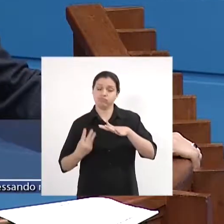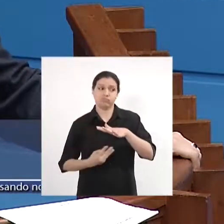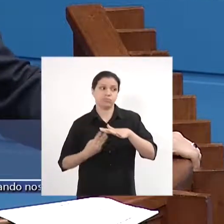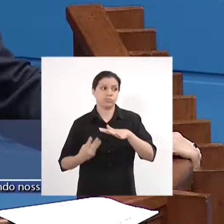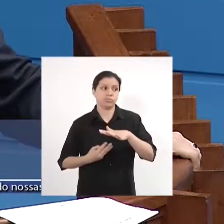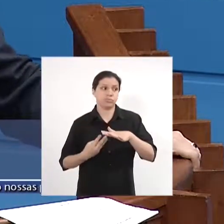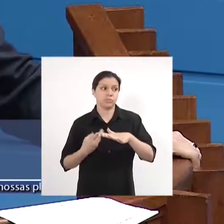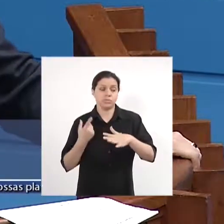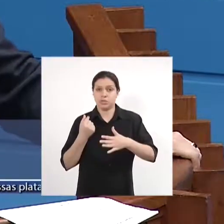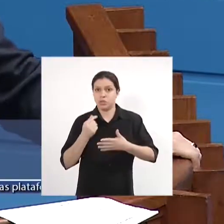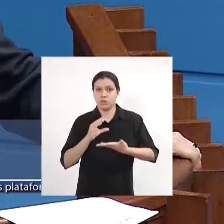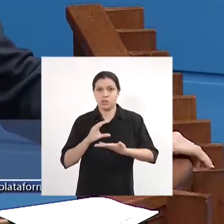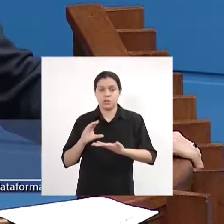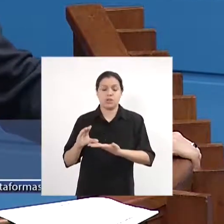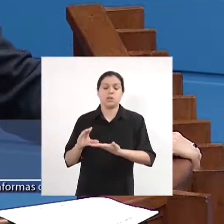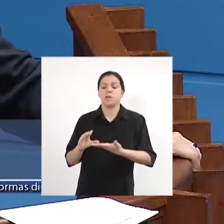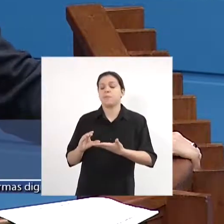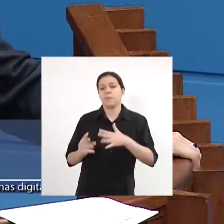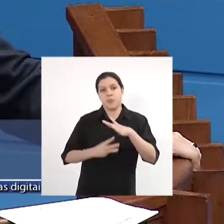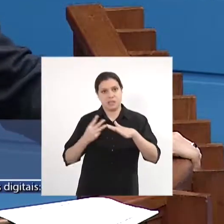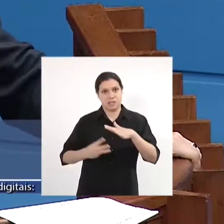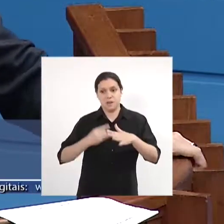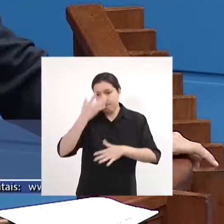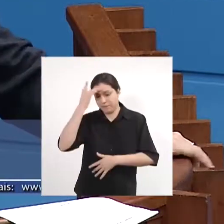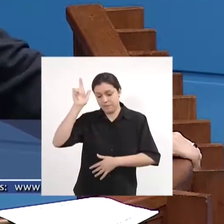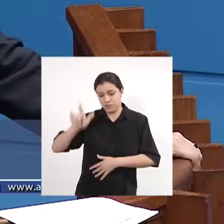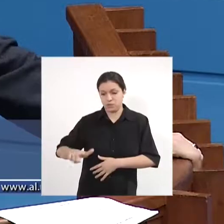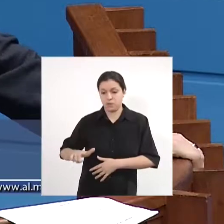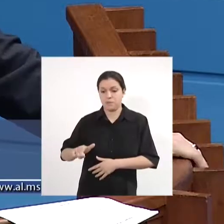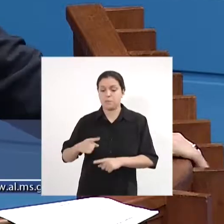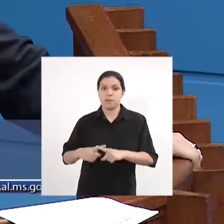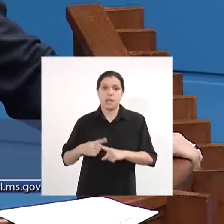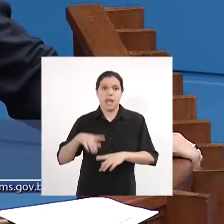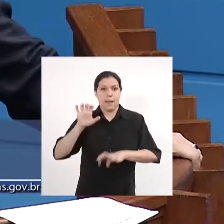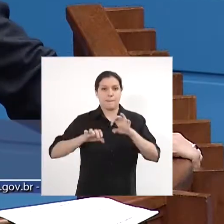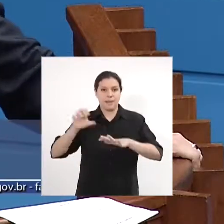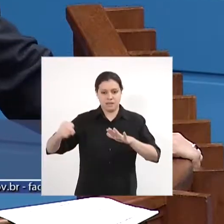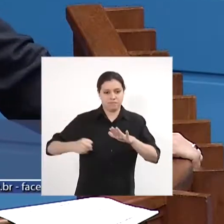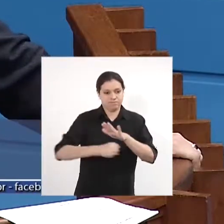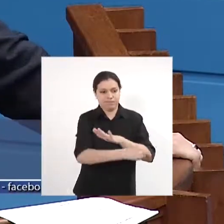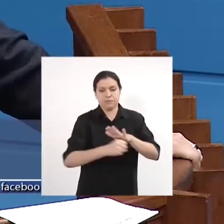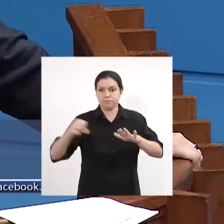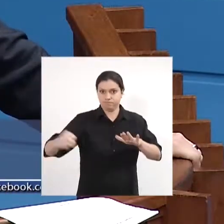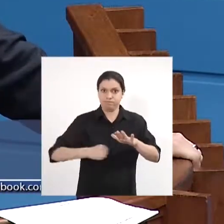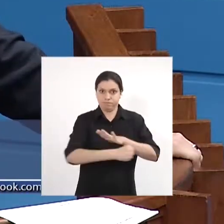dos recursos humanos. A empresa contrataria depois outros